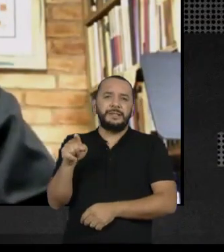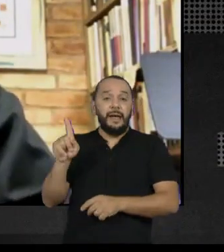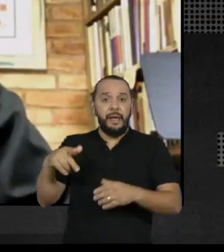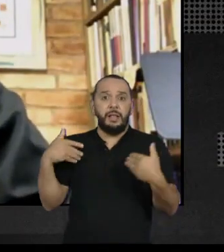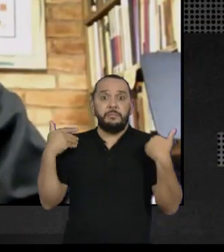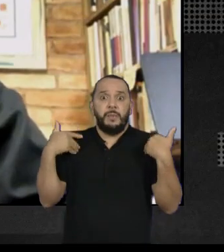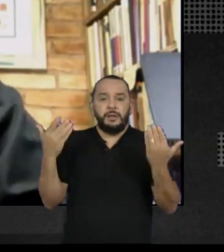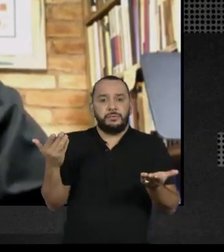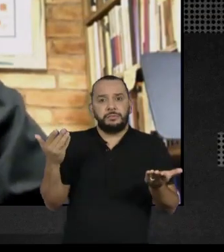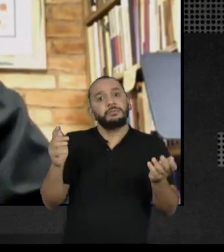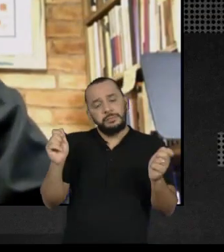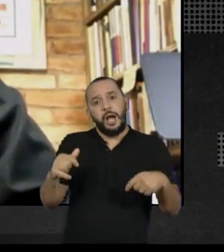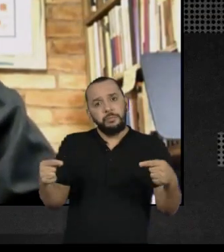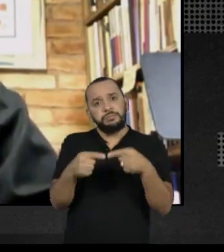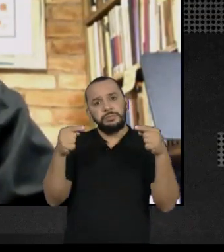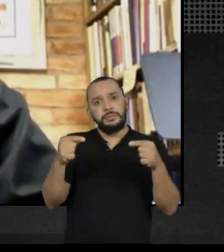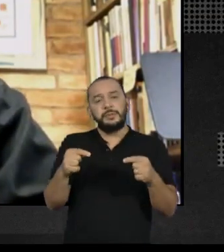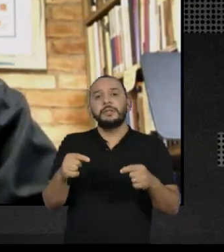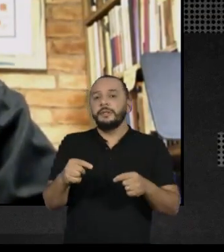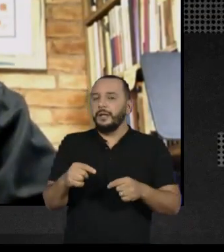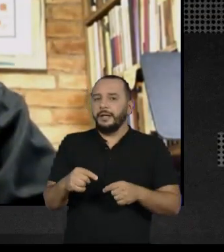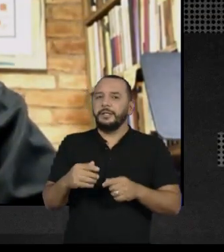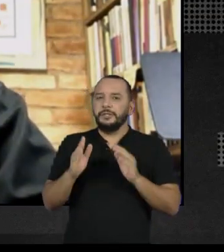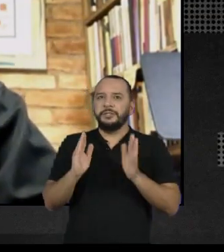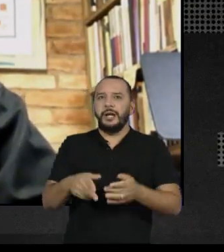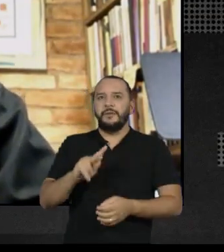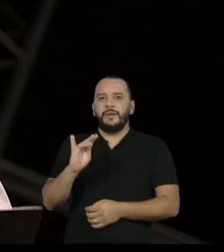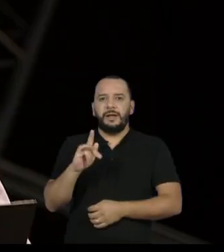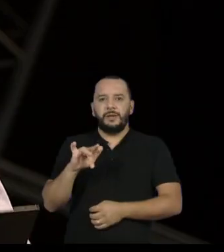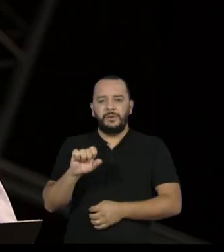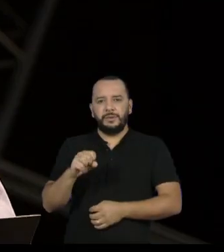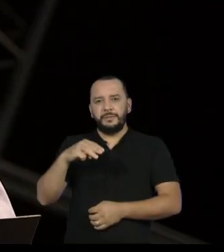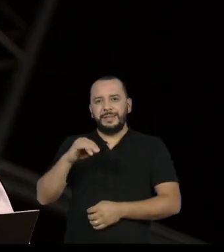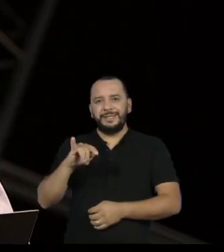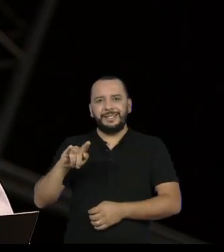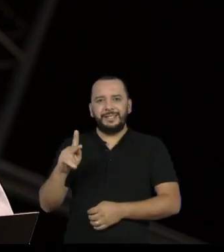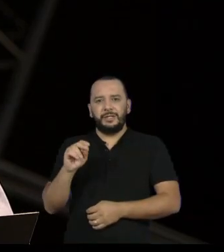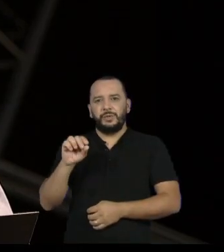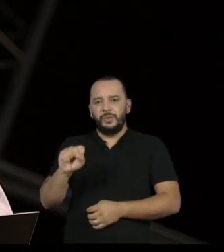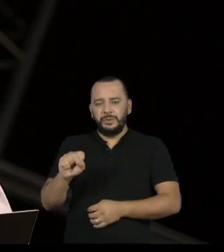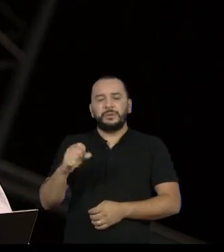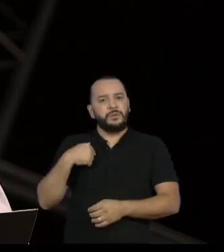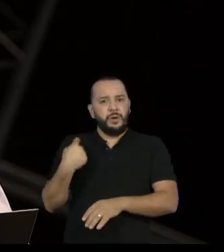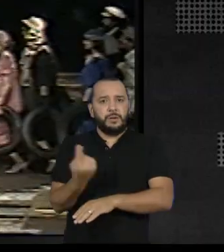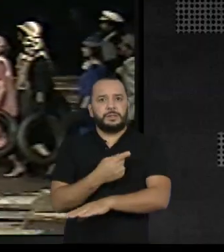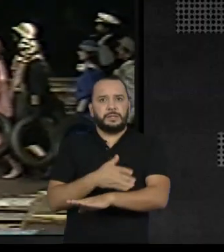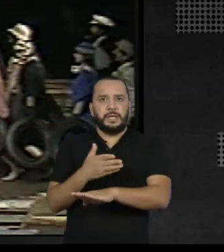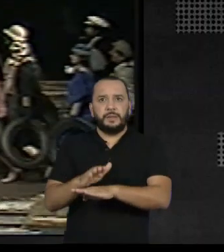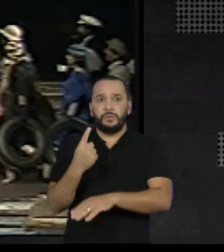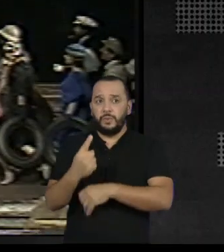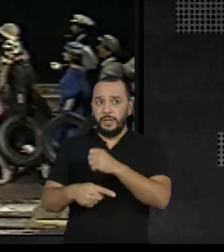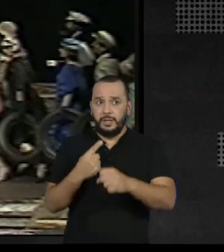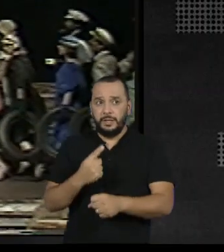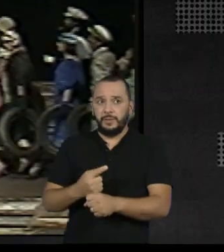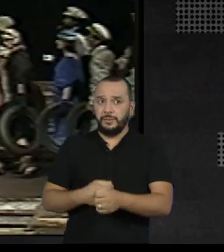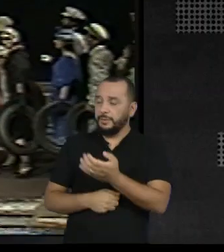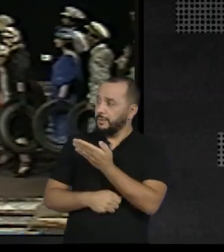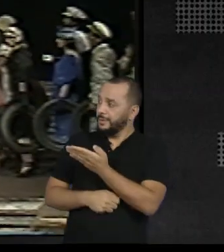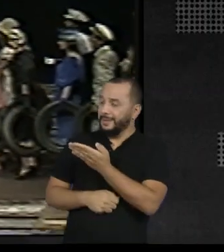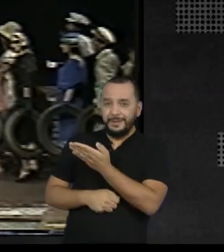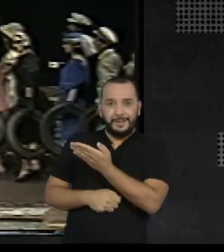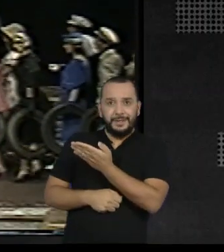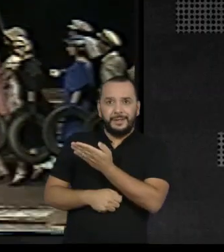fizesse... Ele disse para mim, acho que você tem que fazer uma coisa bem popular, um escritor da literatura que todo mundo